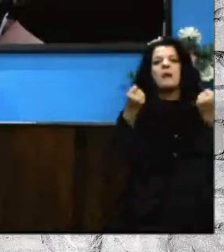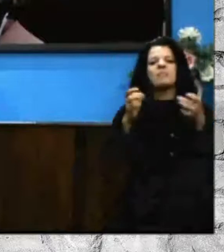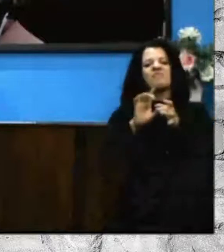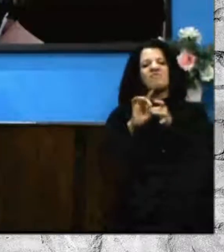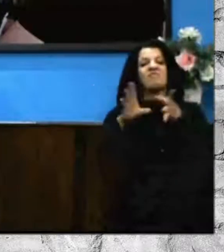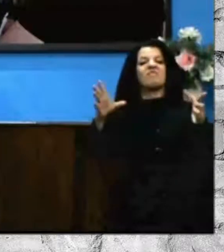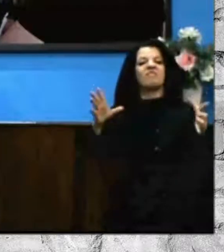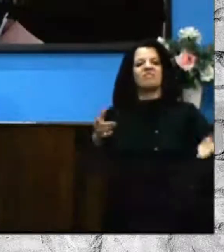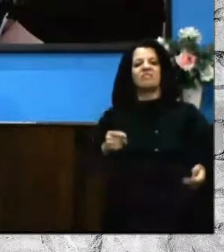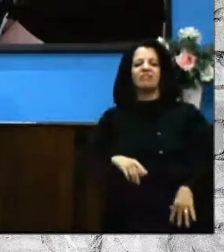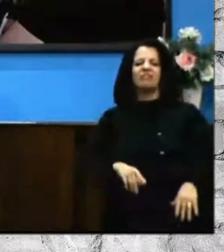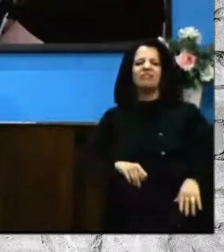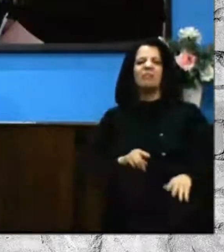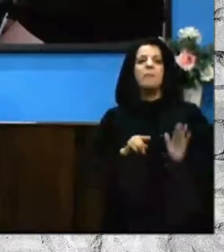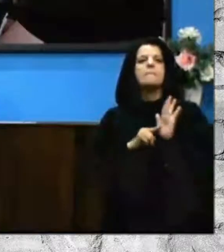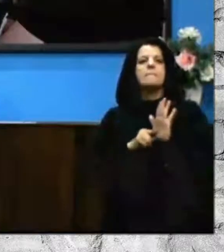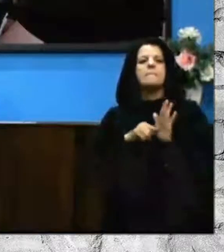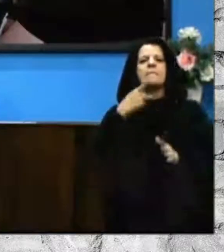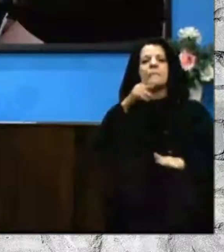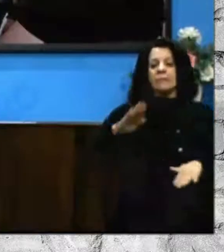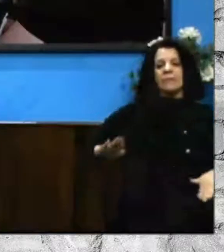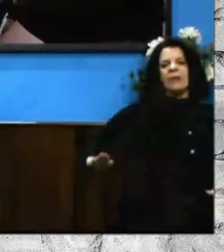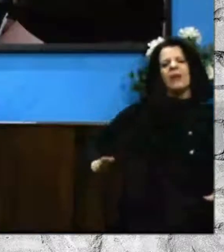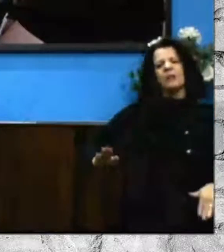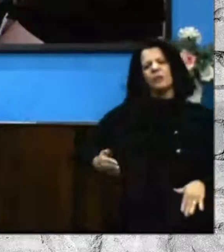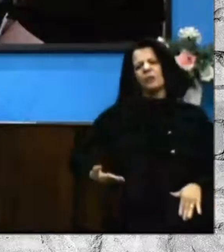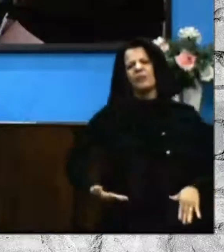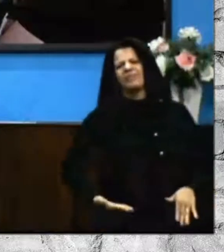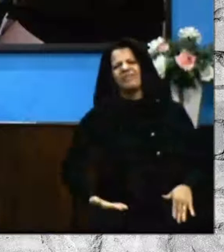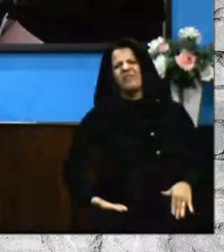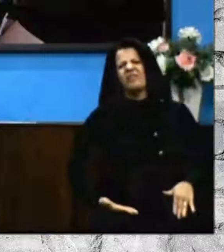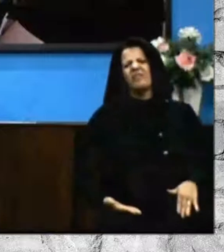mostre a ele que a sua fome é saciada pelo padeiro do céu.